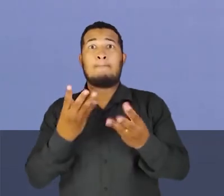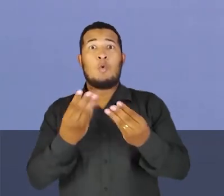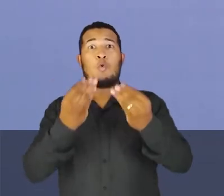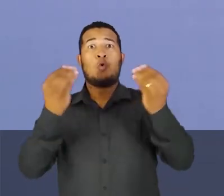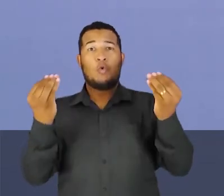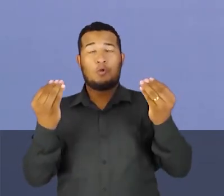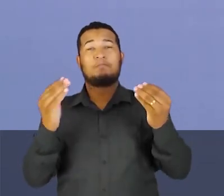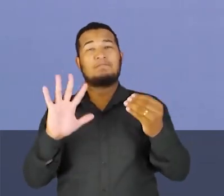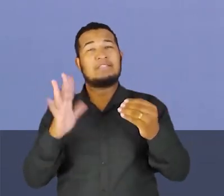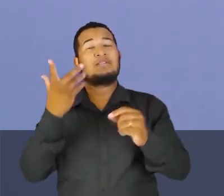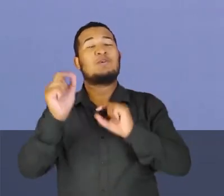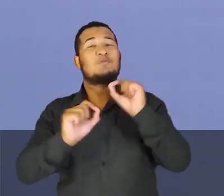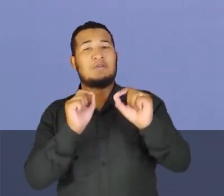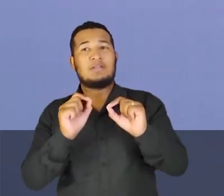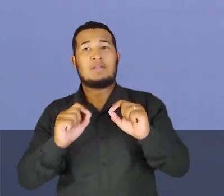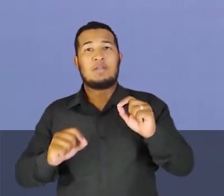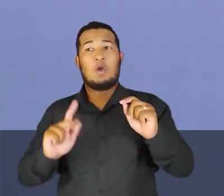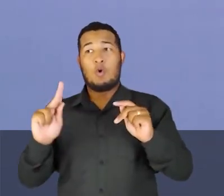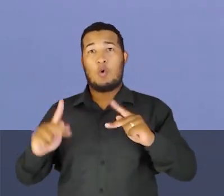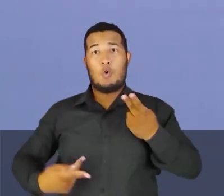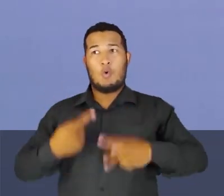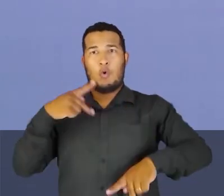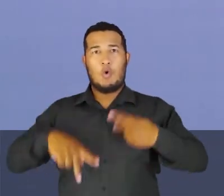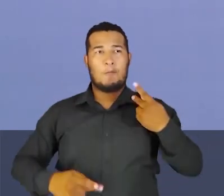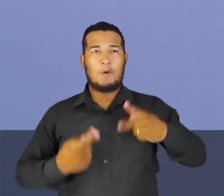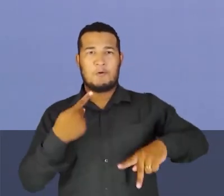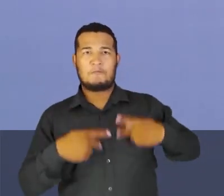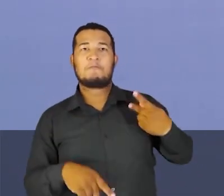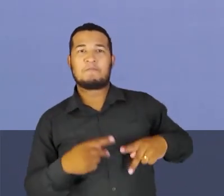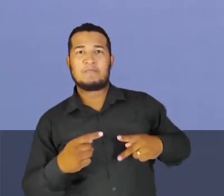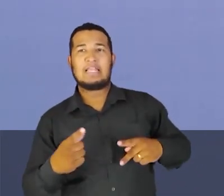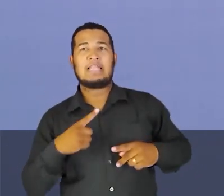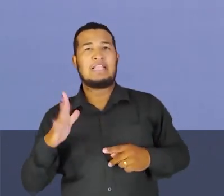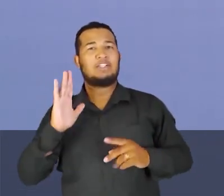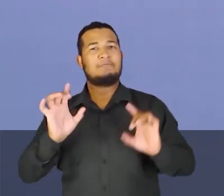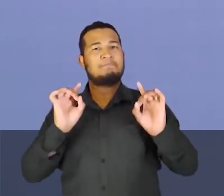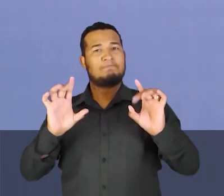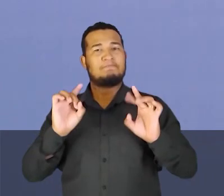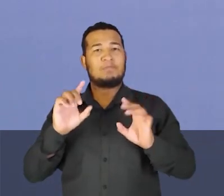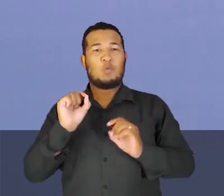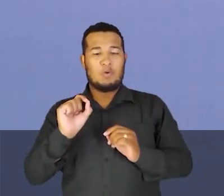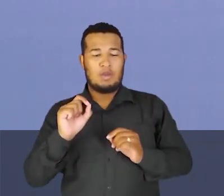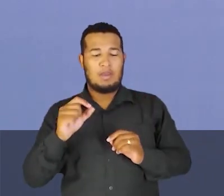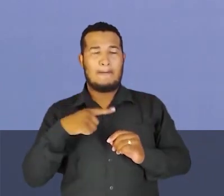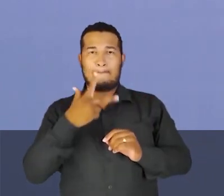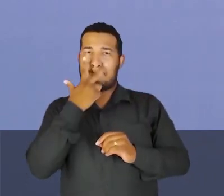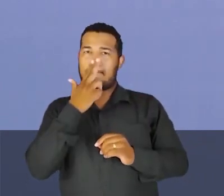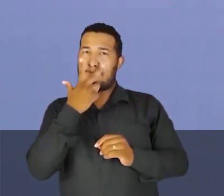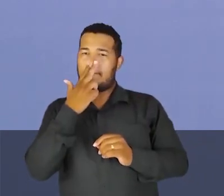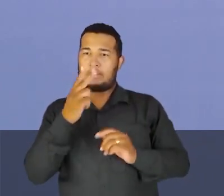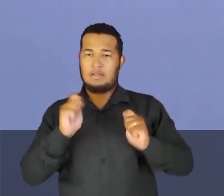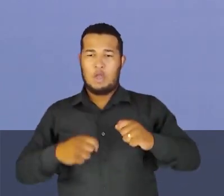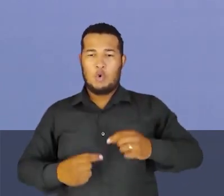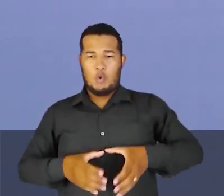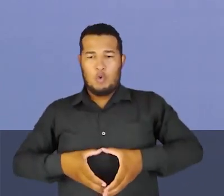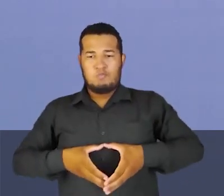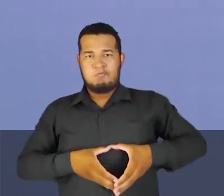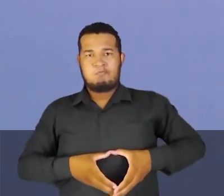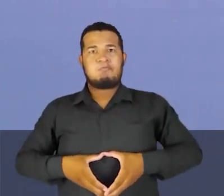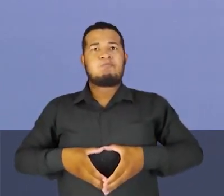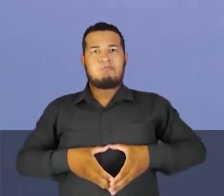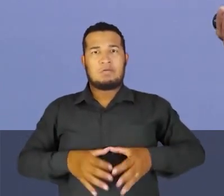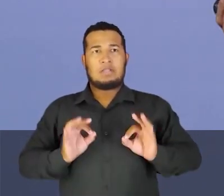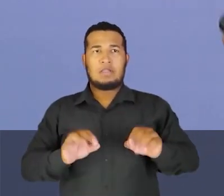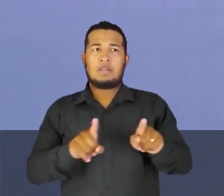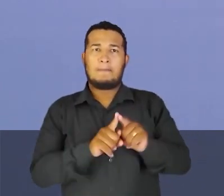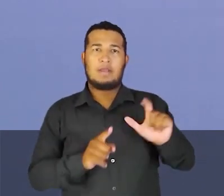forma, dois hormônios produzidos pela hipófise, que é o FSH, que amadurece o óvulo, e o LH, que